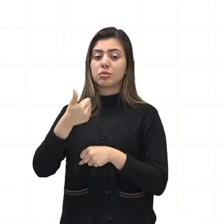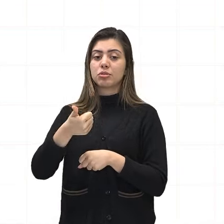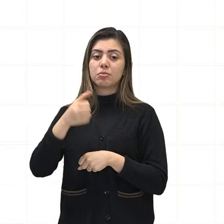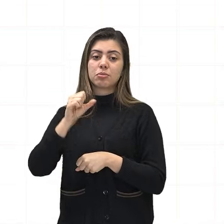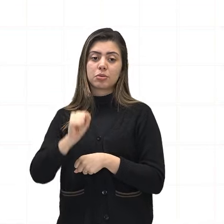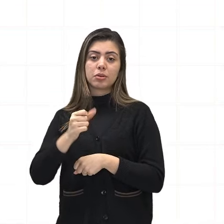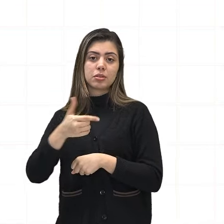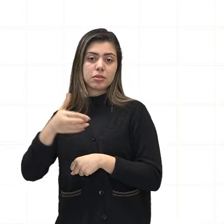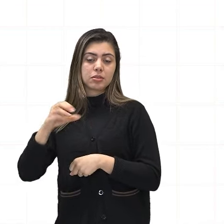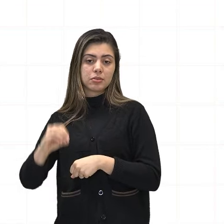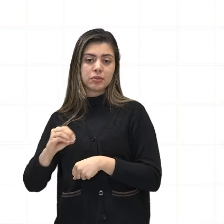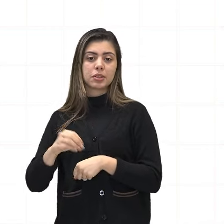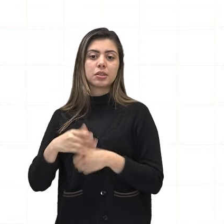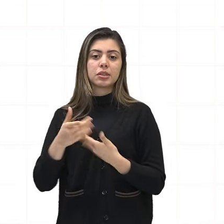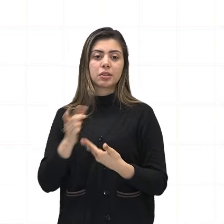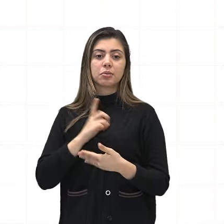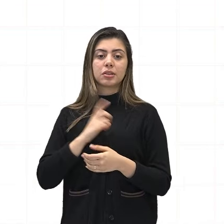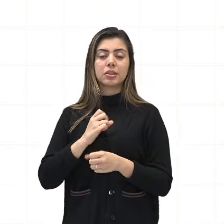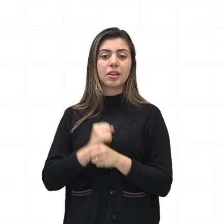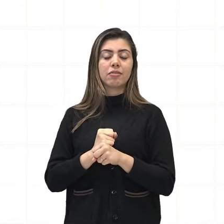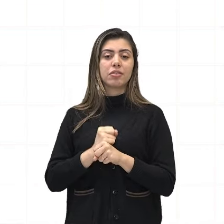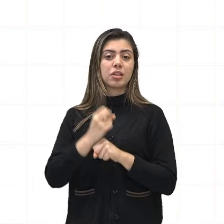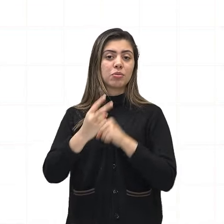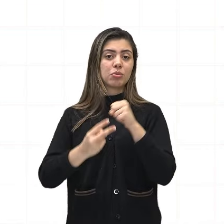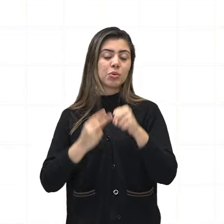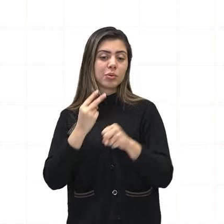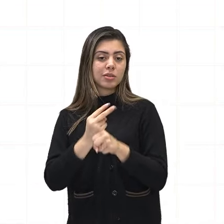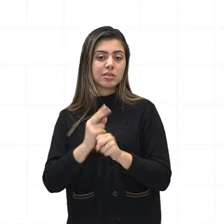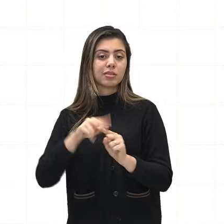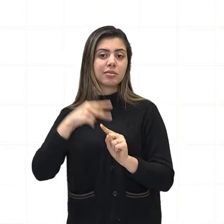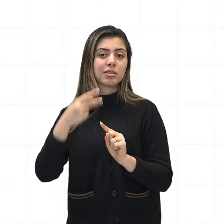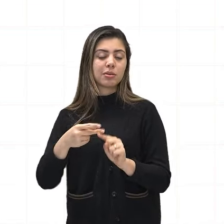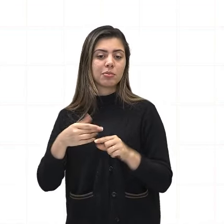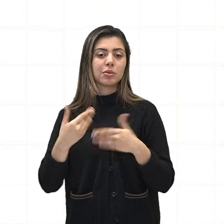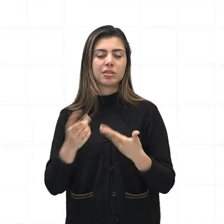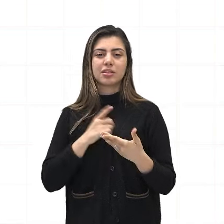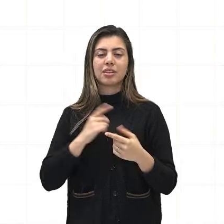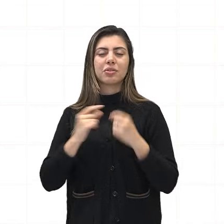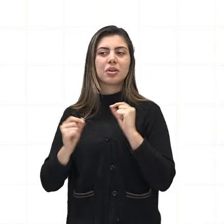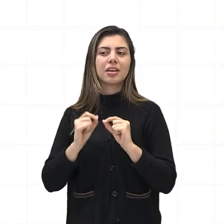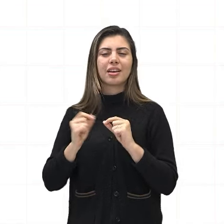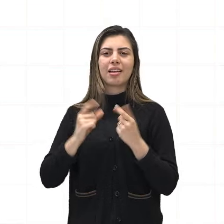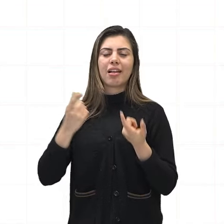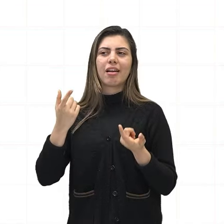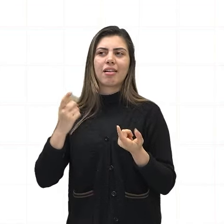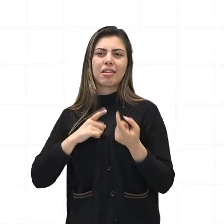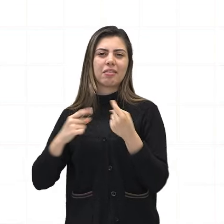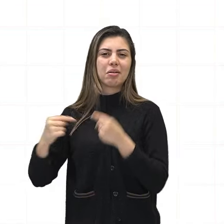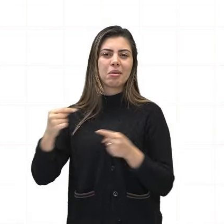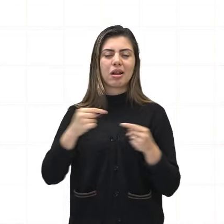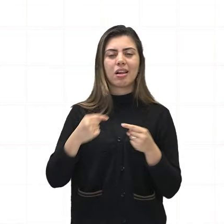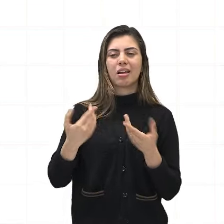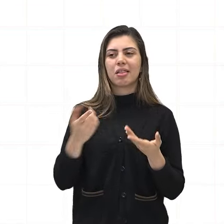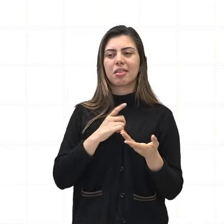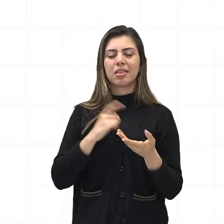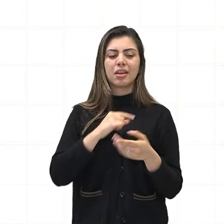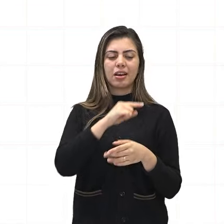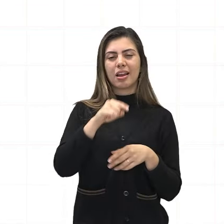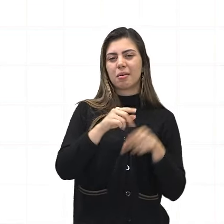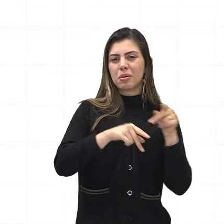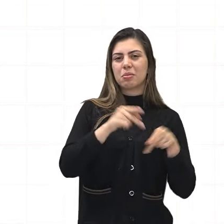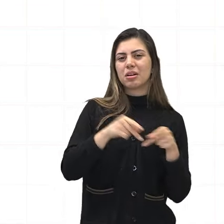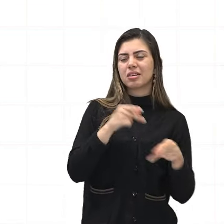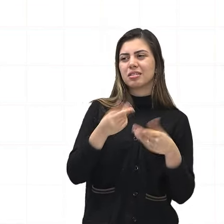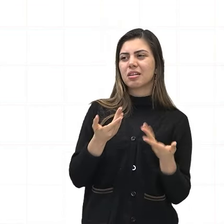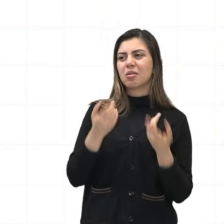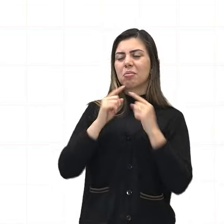1820. Então, 2 anos após isso, em 1822, com os conflitos de interesses aí entre os revoltosos, que nesse momento